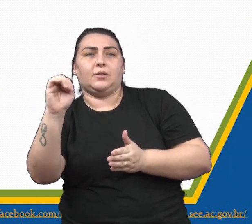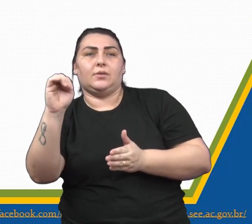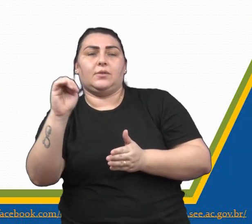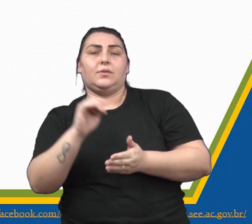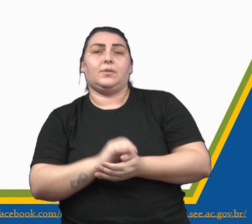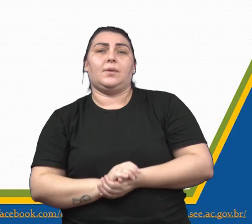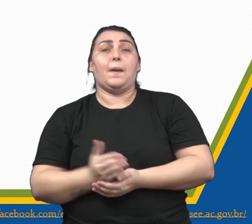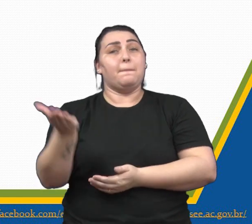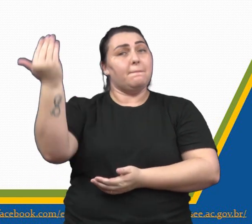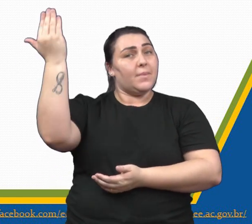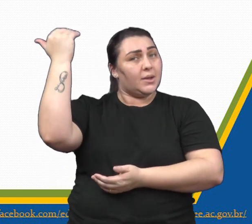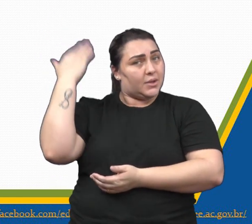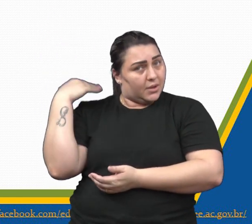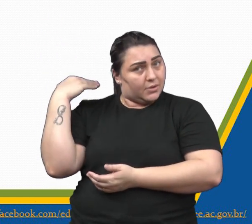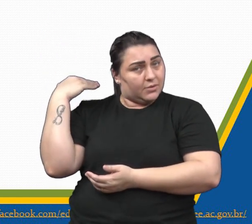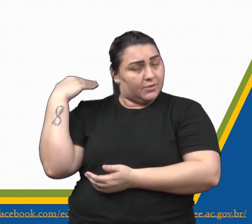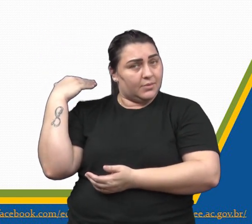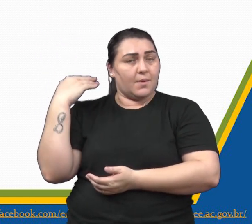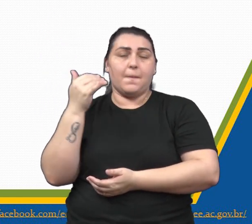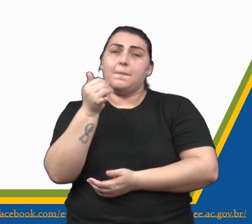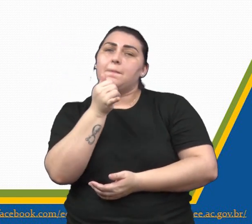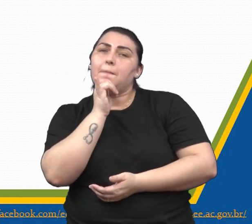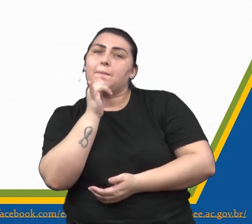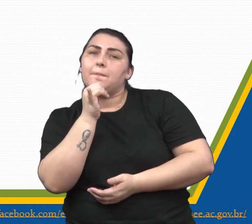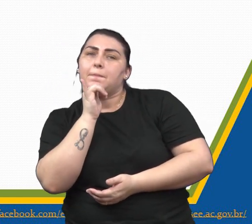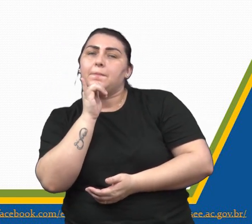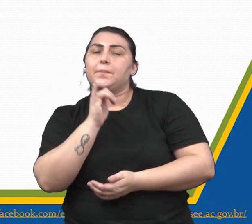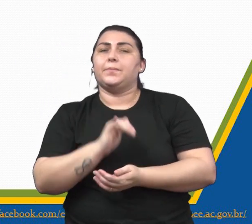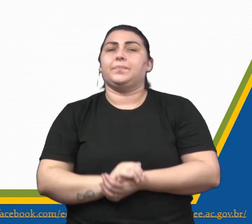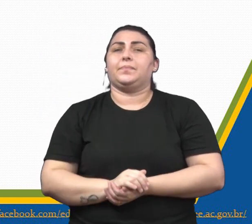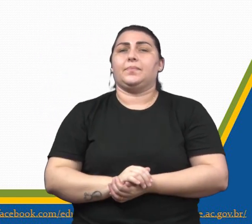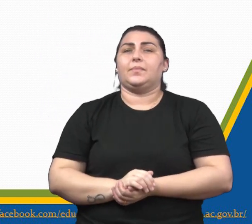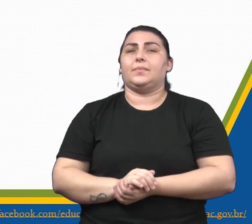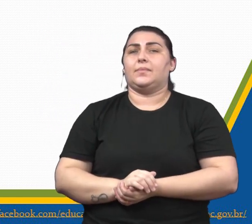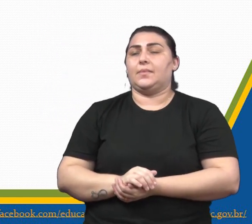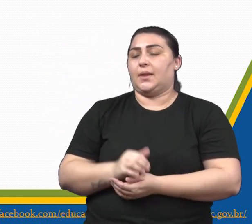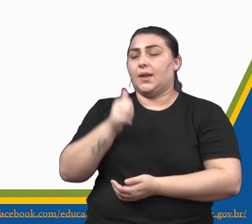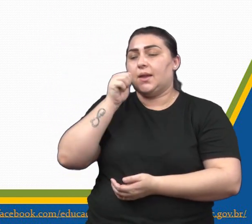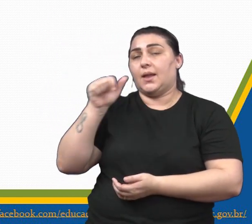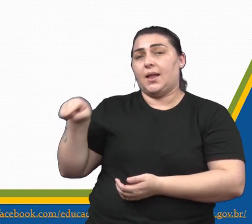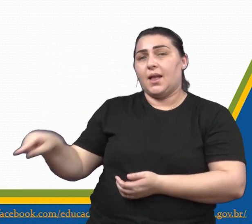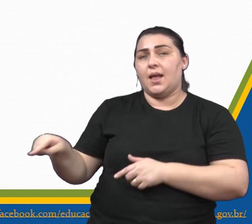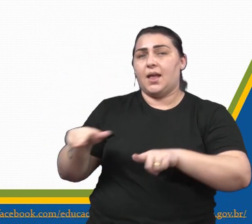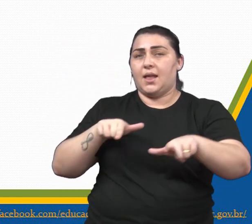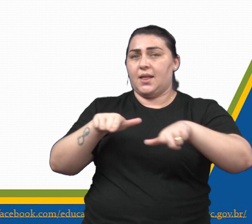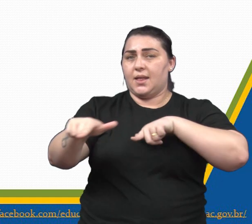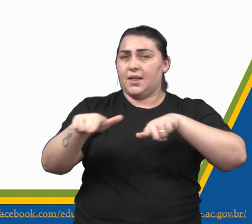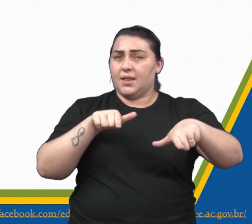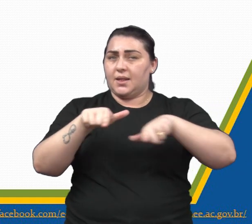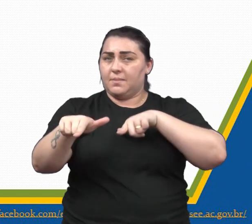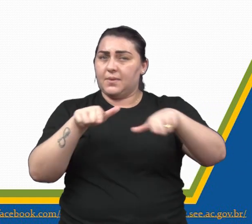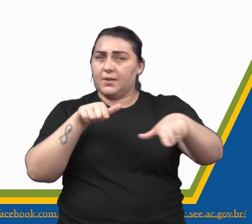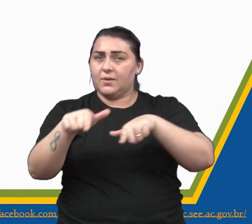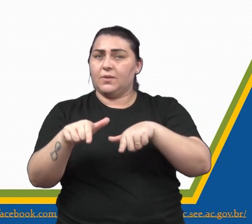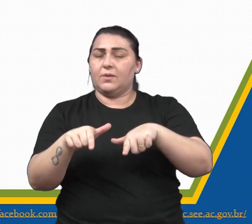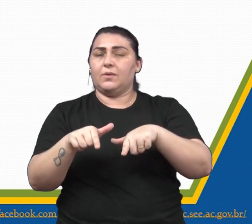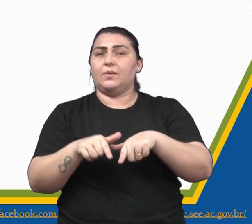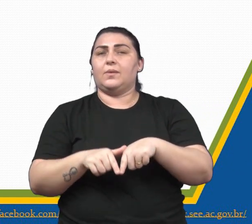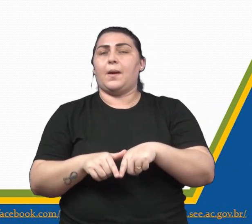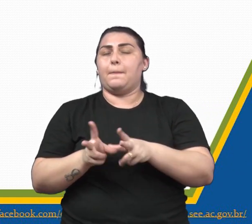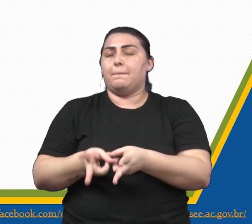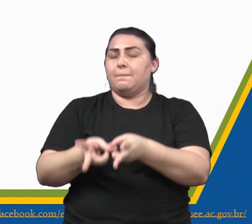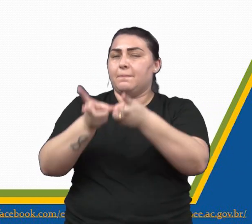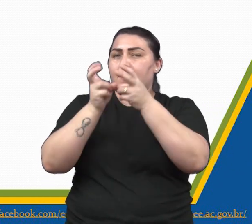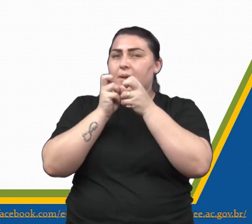chamamos também de passado. Por exemplo, Ana trabalhou muito. Perceba que a ação